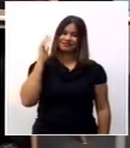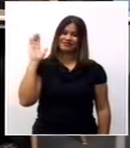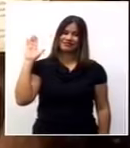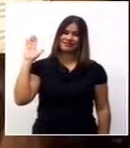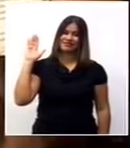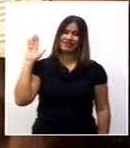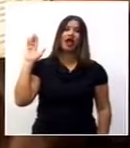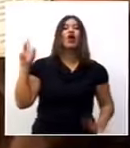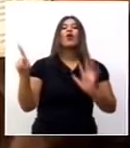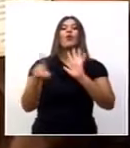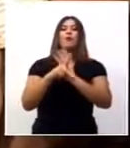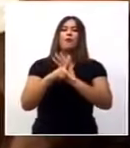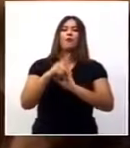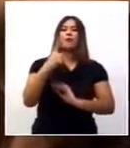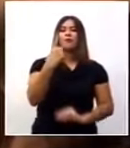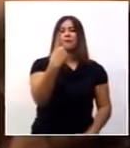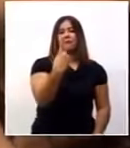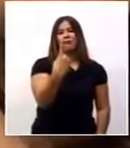de